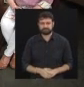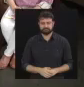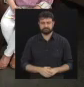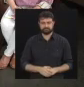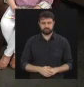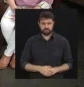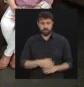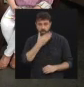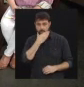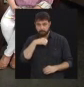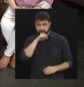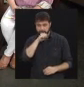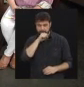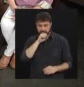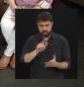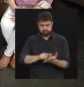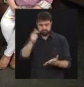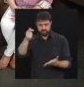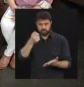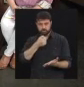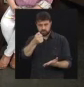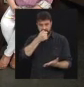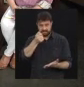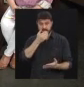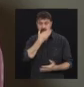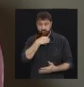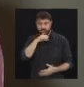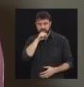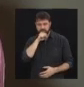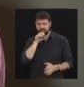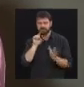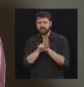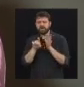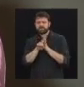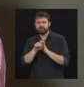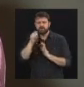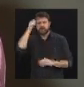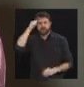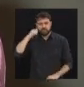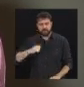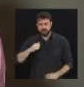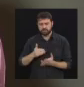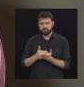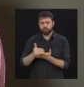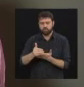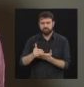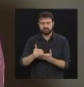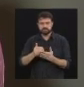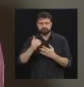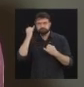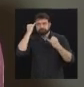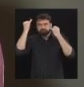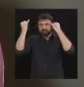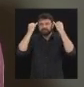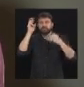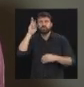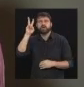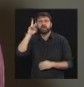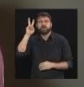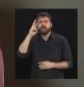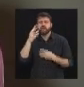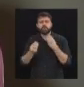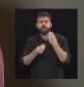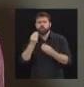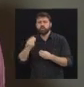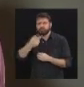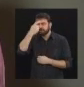Paulo, que é jornalista e que é o pai da Amanda. Como eu perguntei para a Amanda logo no início, né, qual foi a ideia, a memória mais